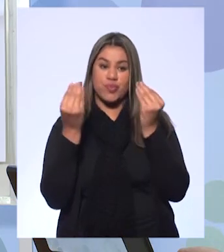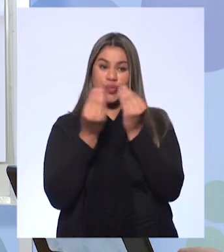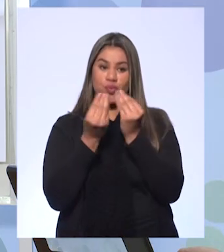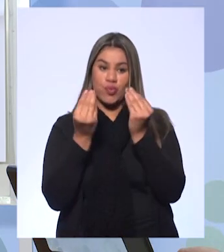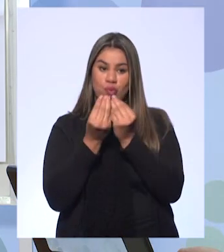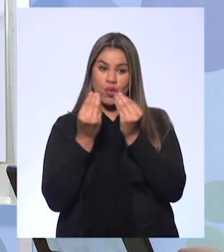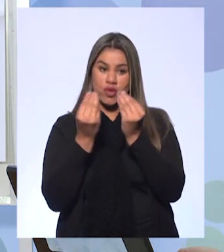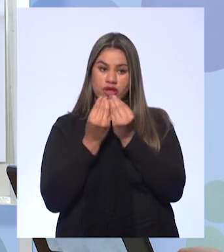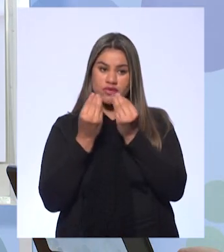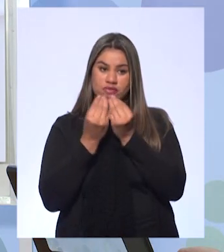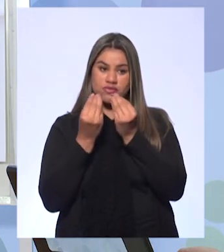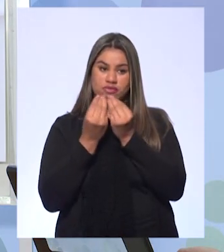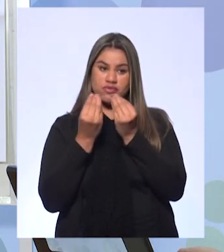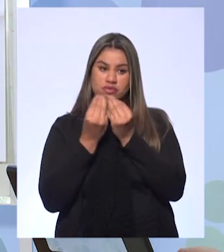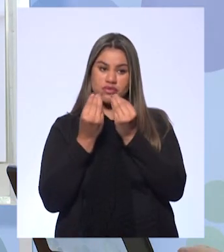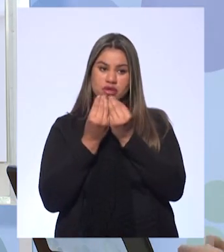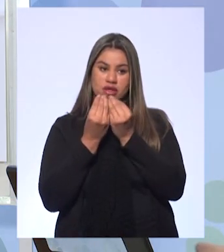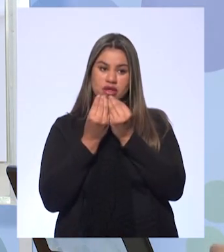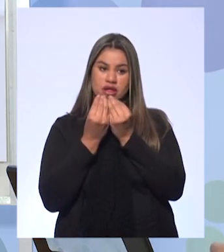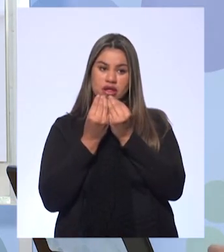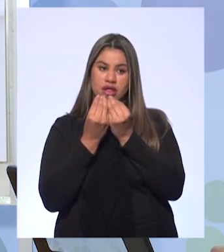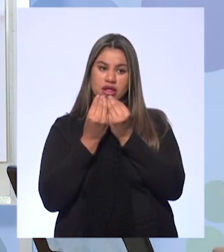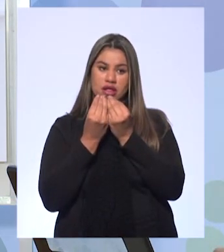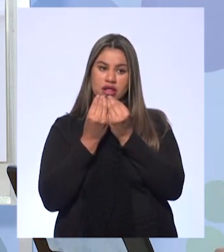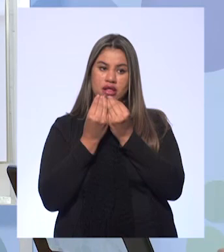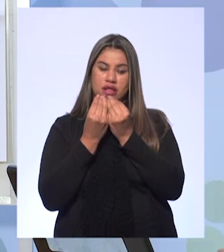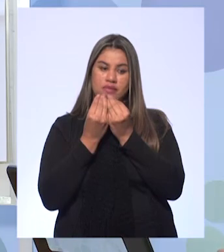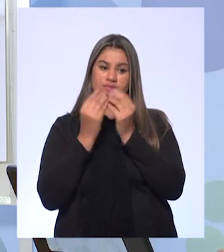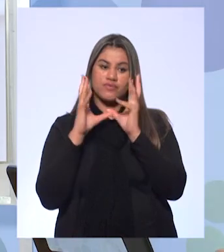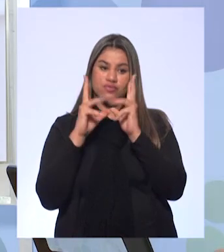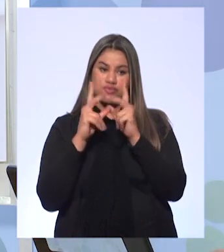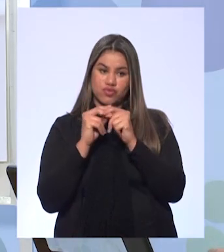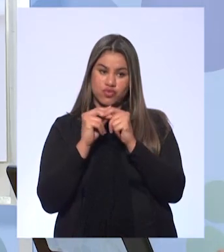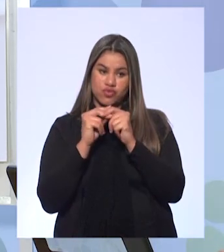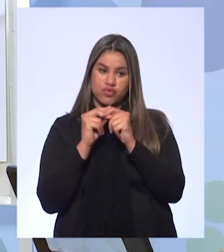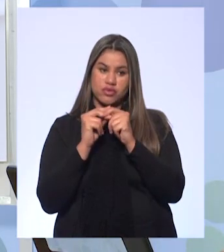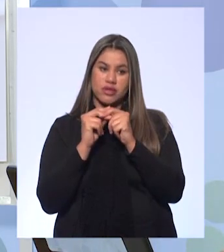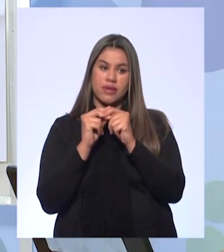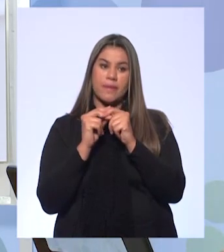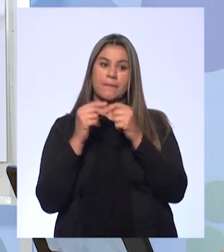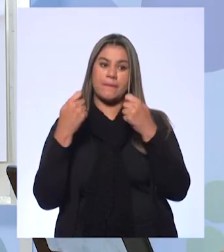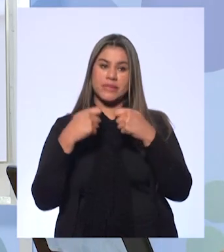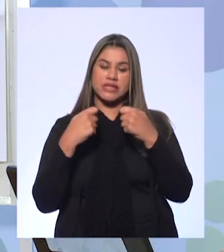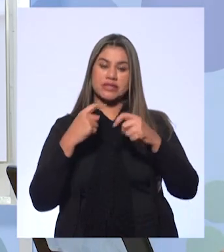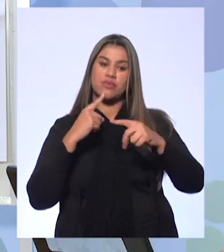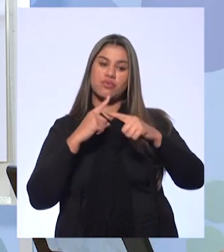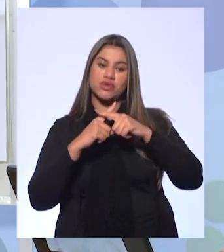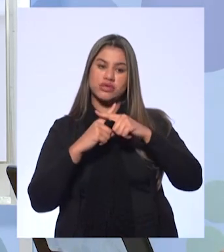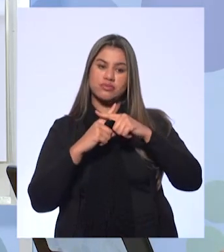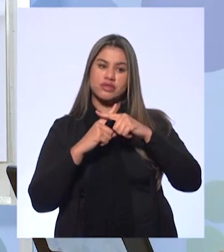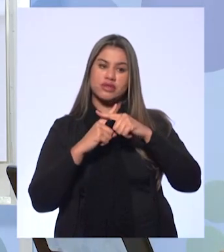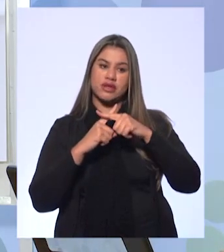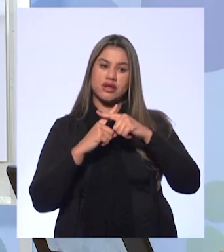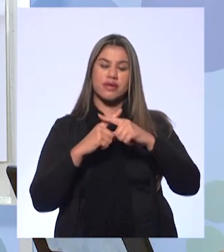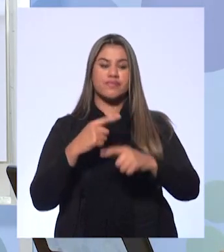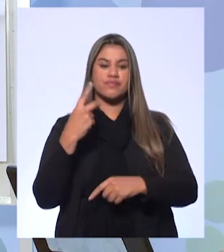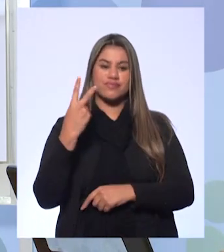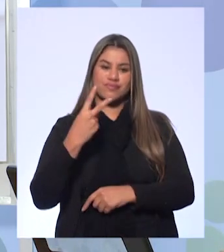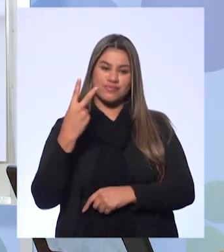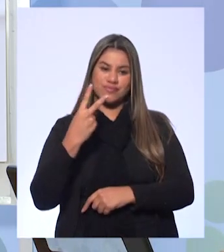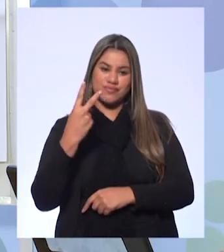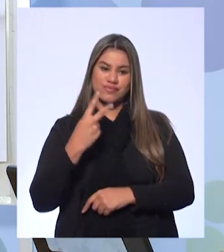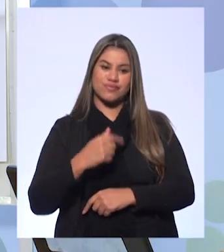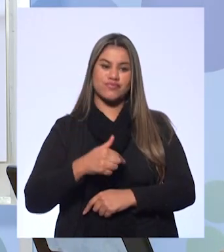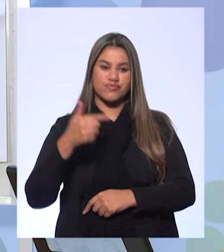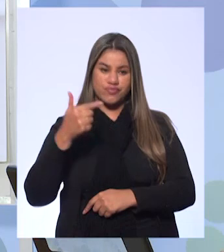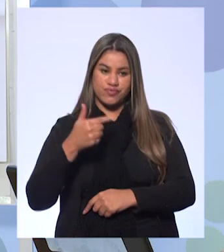molecular, que é a massa da molécula toda, eu tenho que multiplicar pela quantidade que está aqui compondo ela. Então, eu